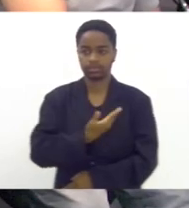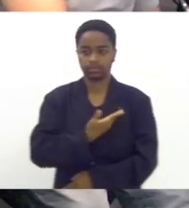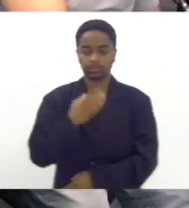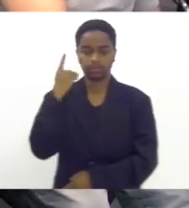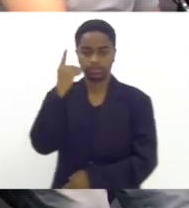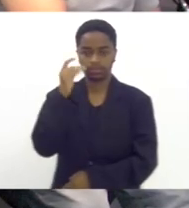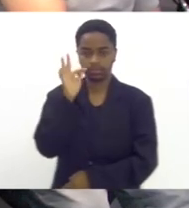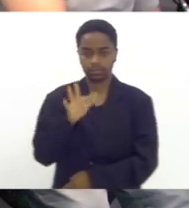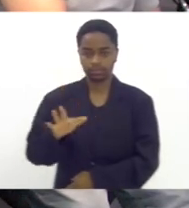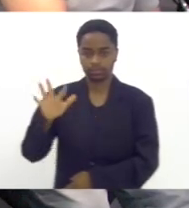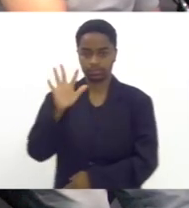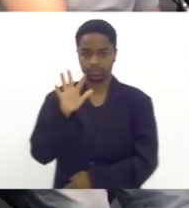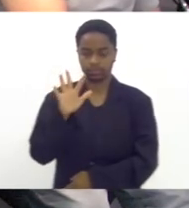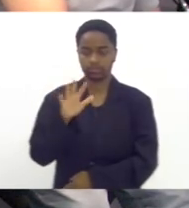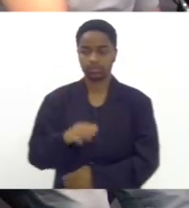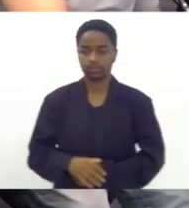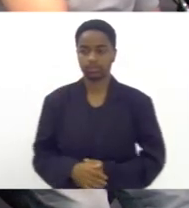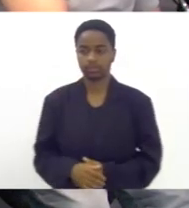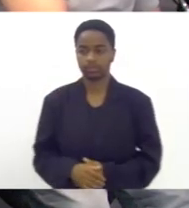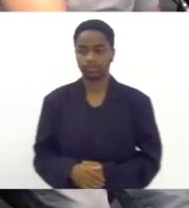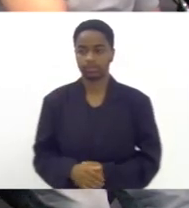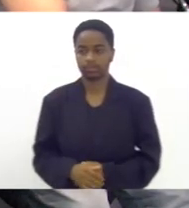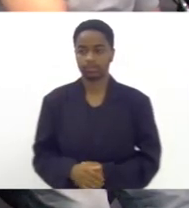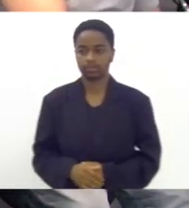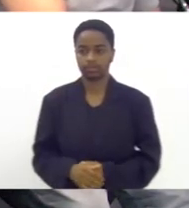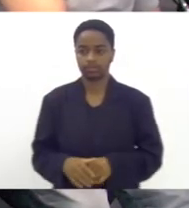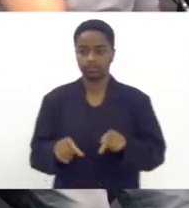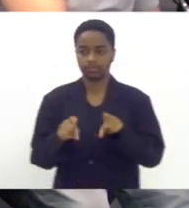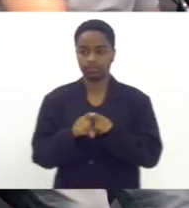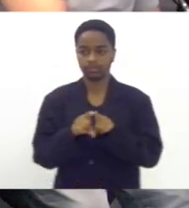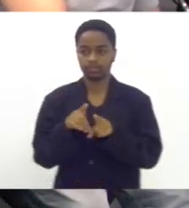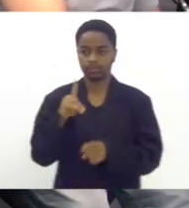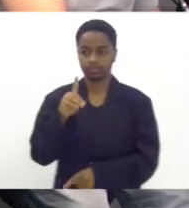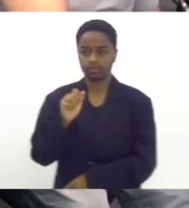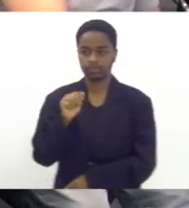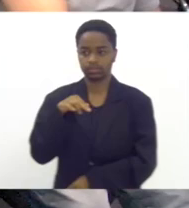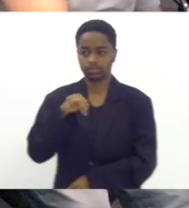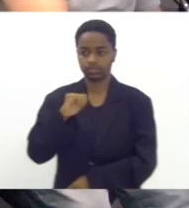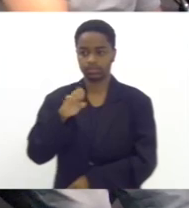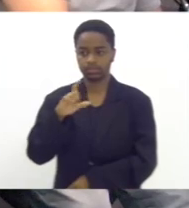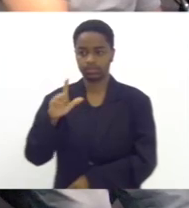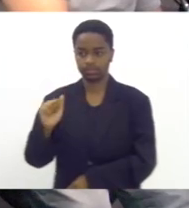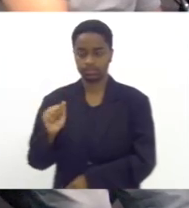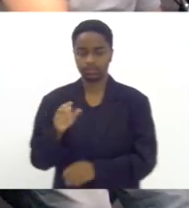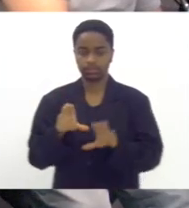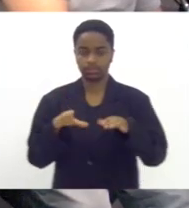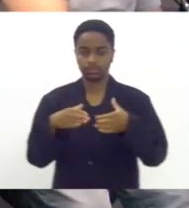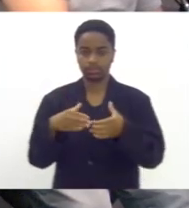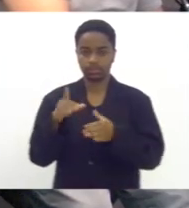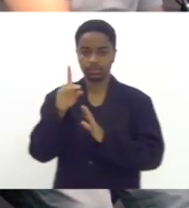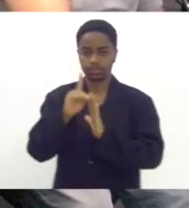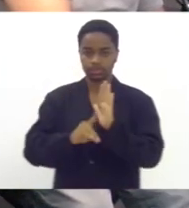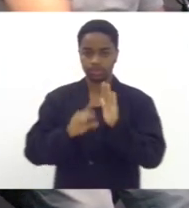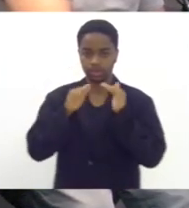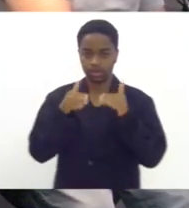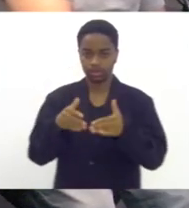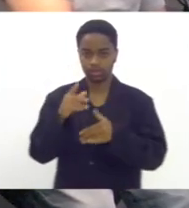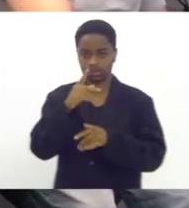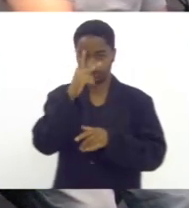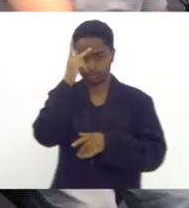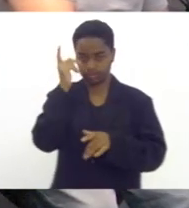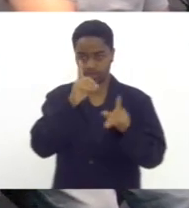federal delegado ramagem a Dra Daniela mcdowell da comissão do direito da pessoa com deficiência da OAB da